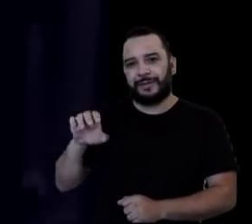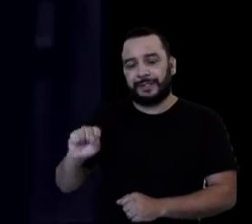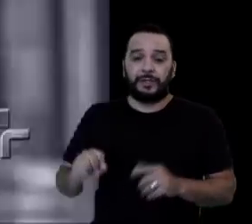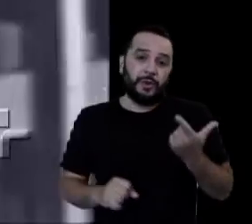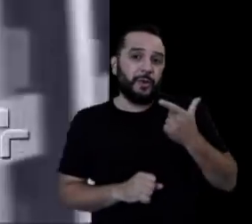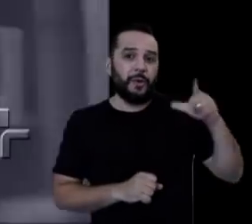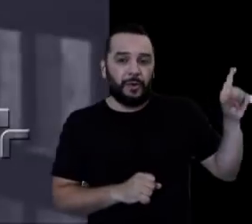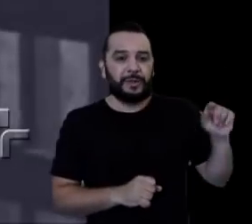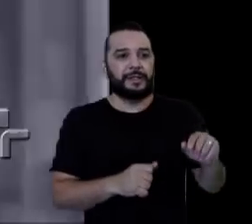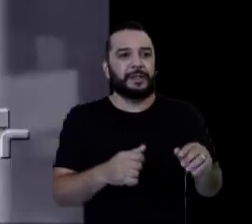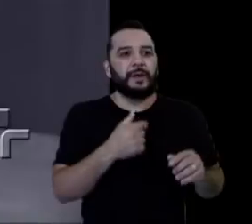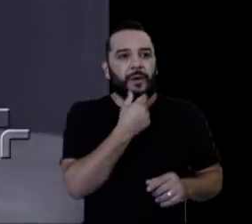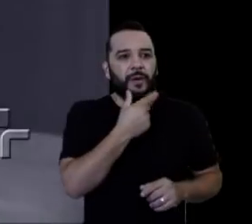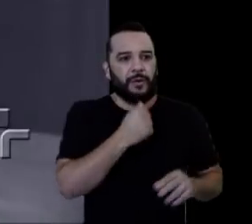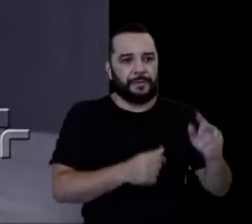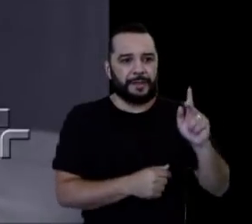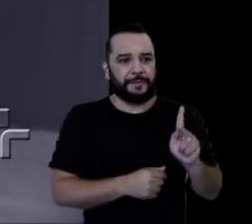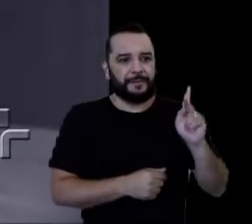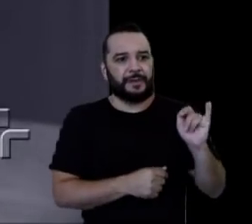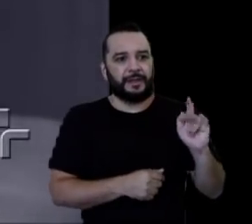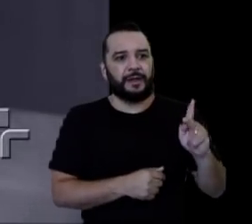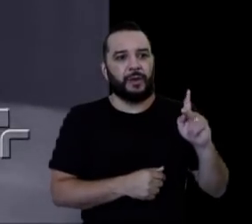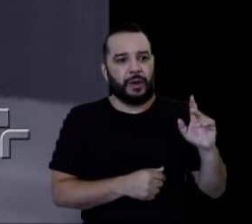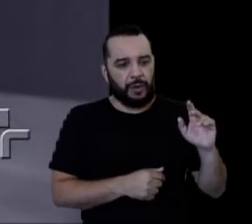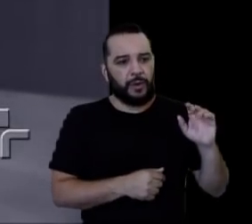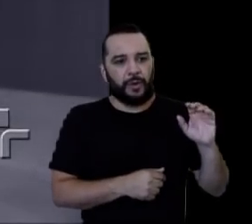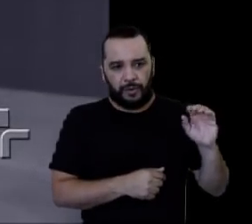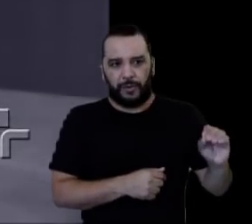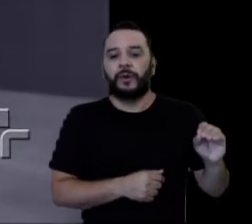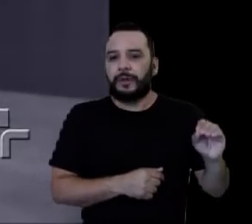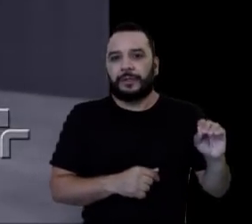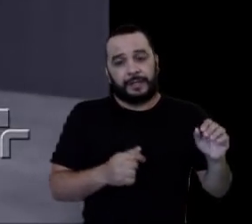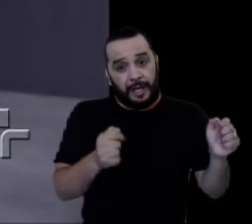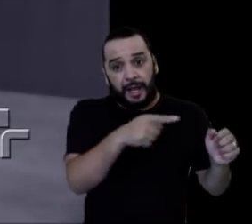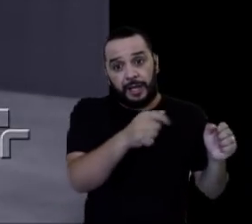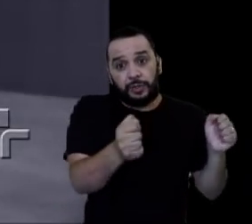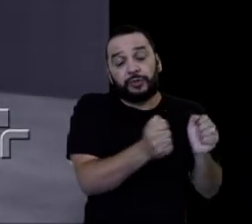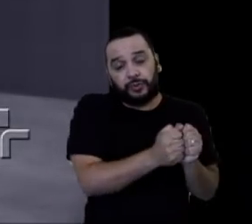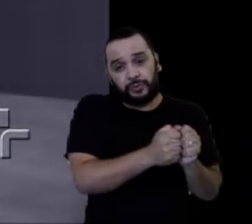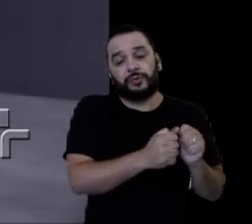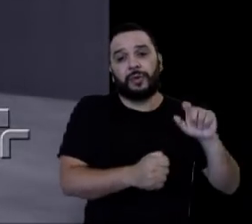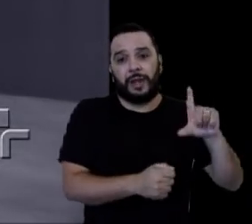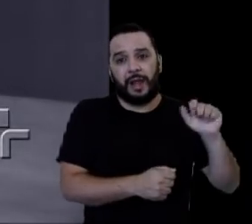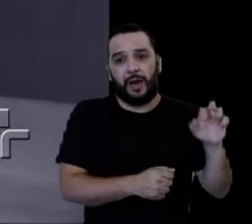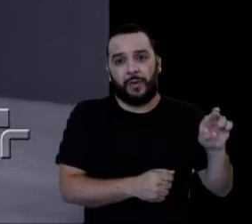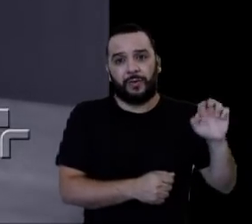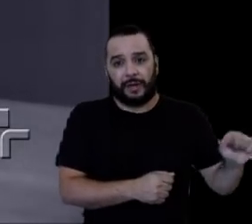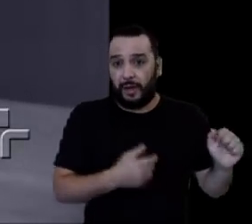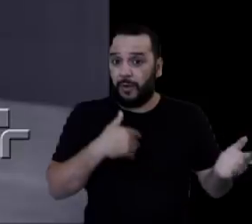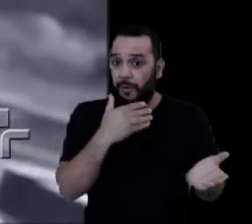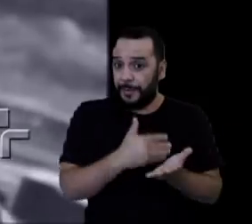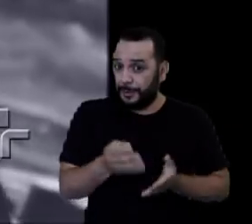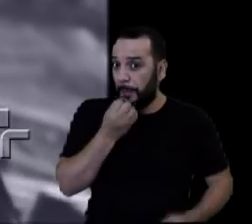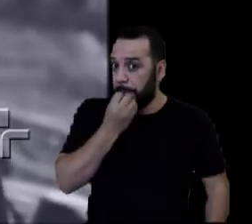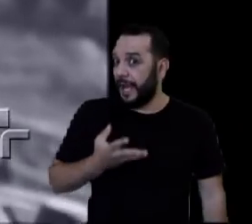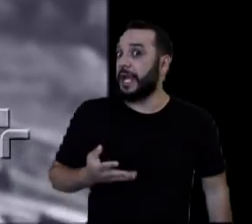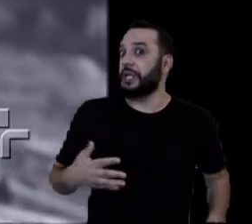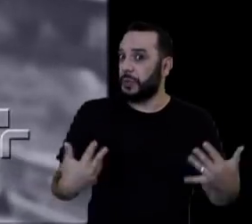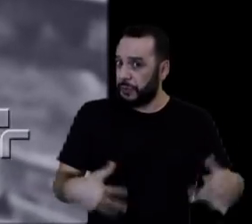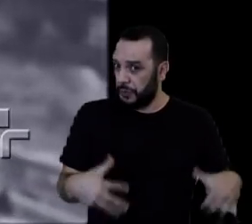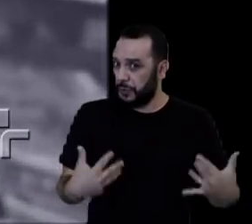Fagundes, e outro dirigido por Kiko Jaez, onde ela contracenava com Laura Cardoso. Começou bem na